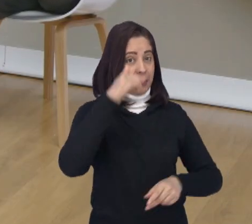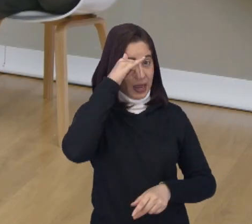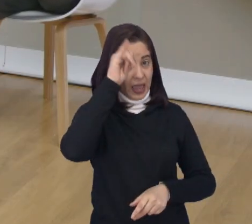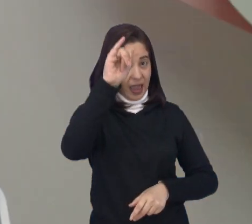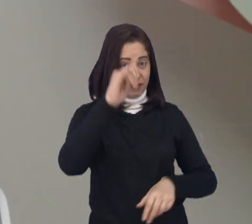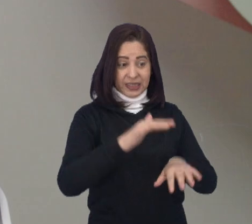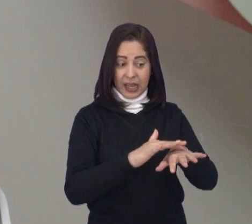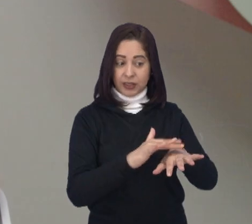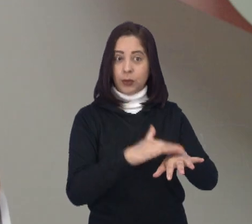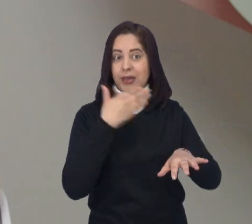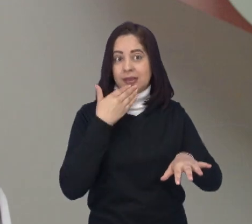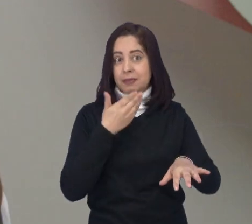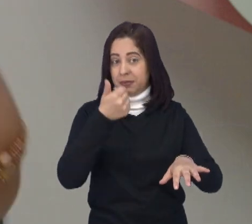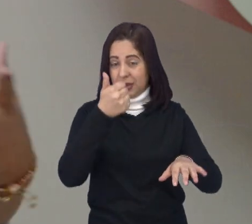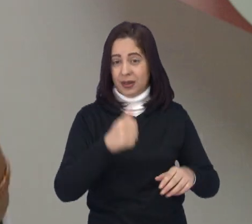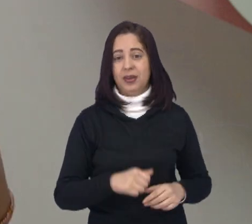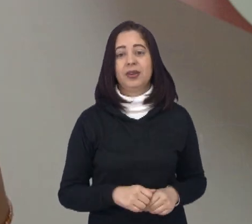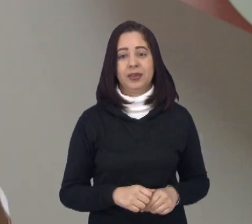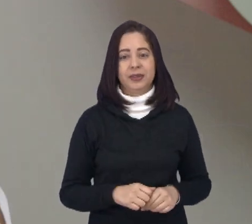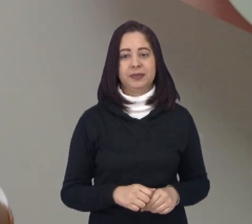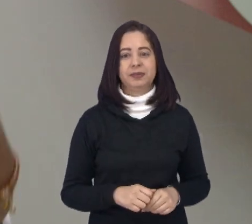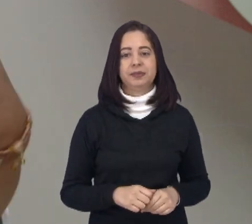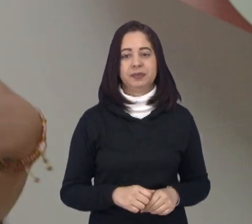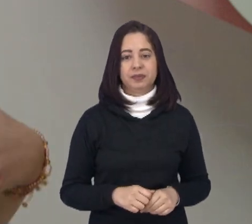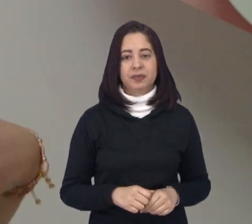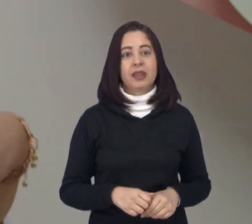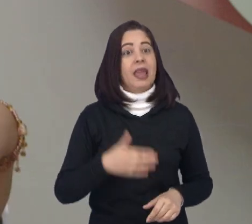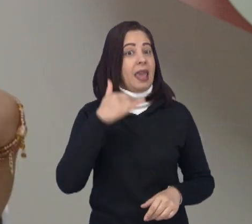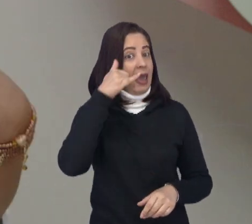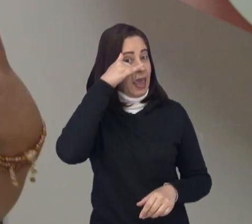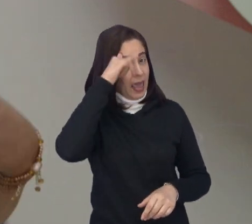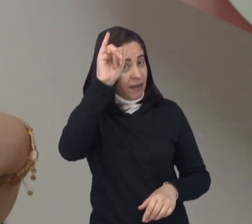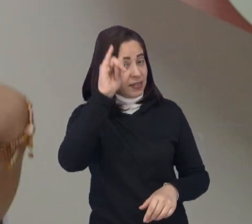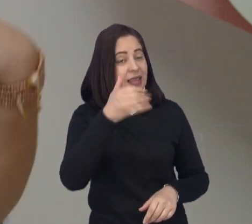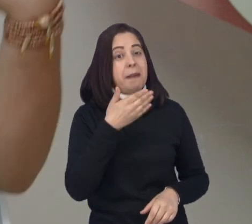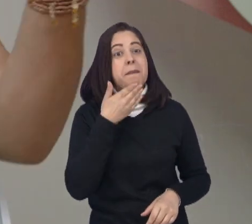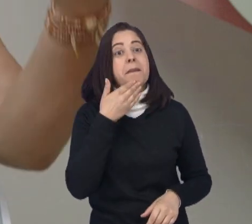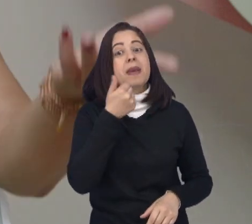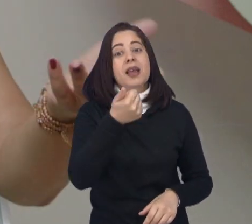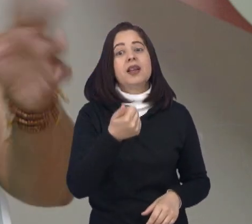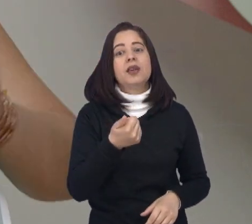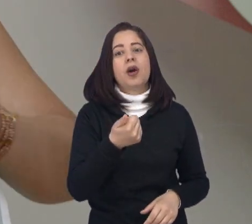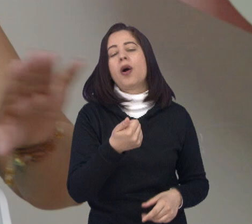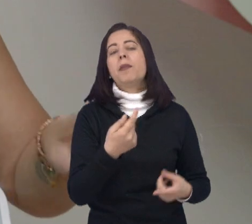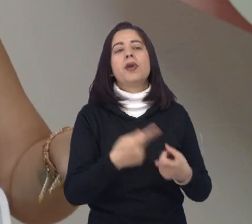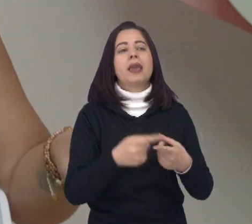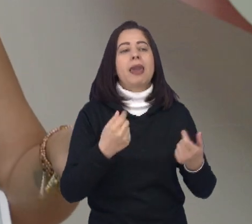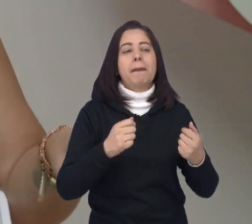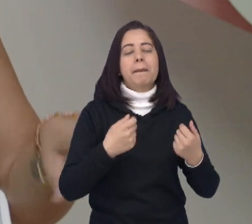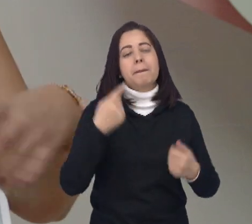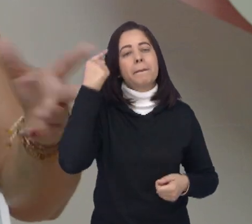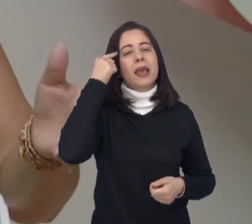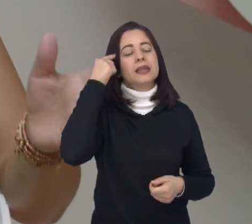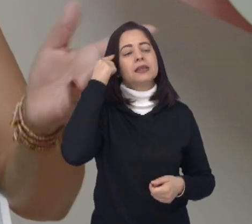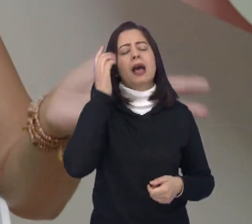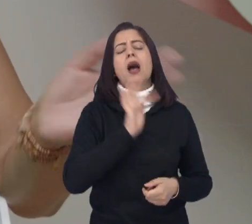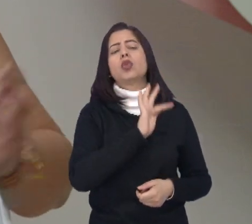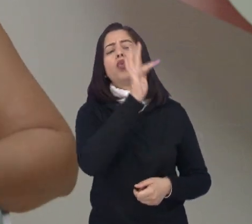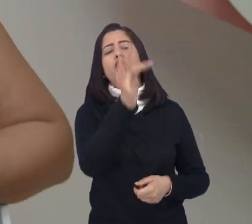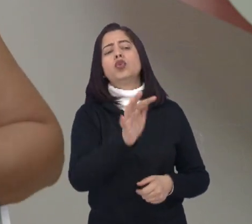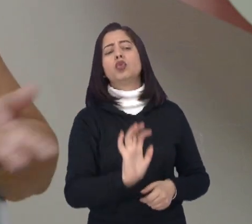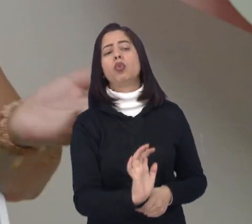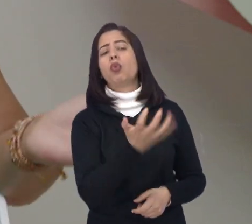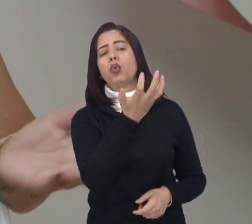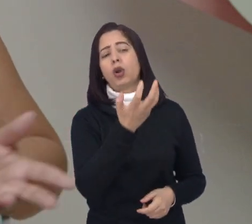muito melhor do que tratar. Então, o processo é esse, né? Previne, é melhor a gente pensar até o que poderia acontecer e não acontece, né, de repente, do